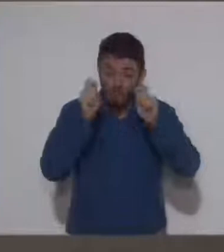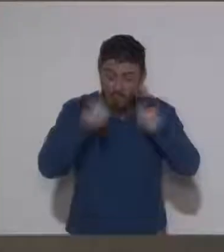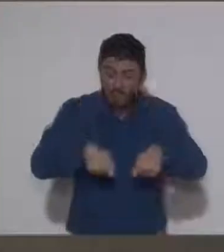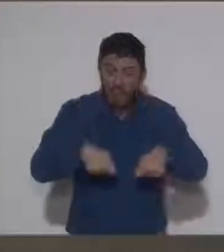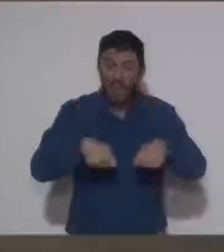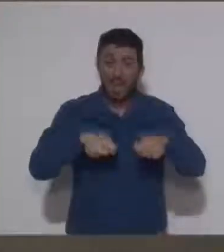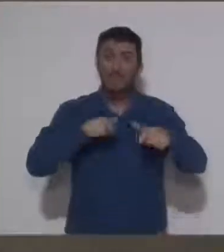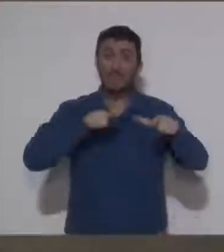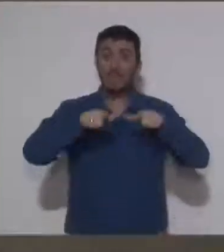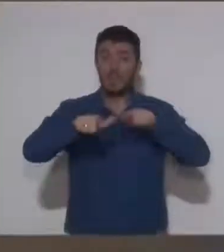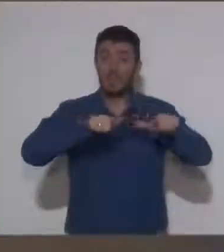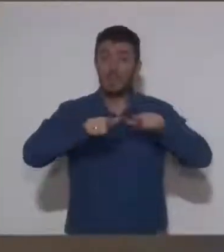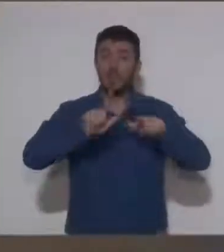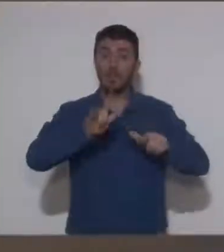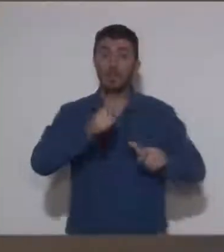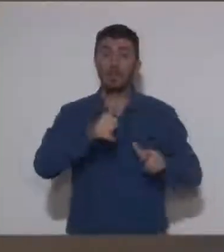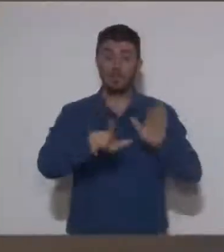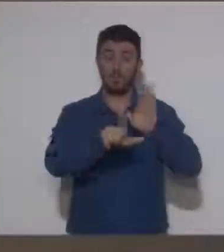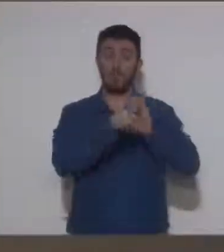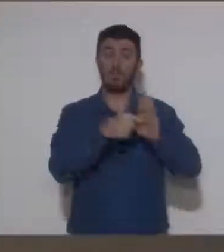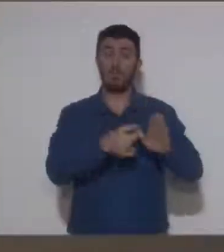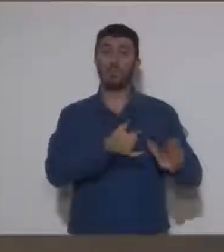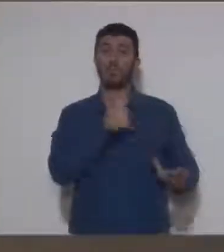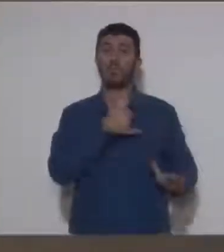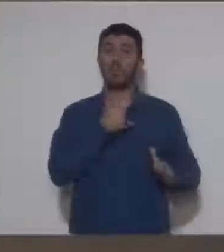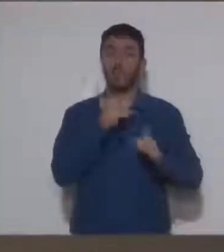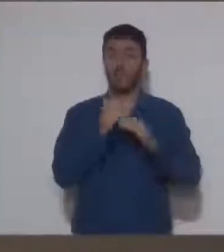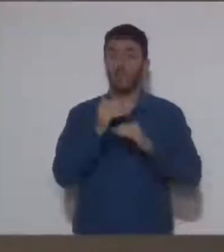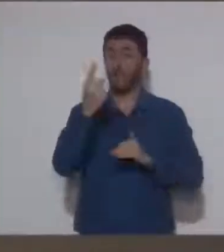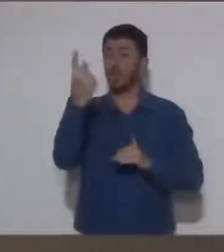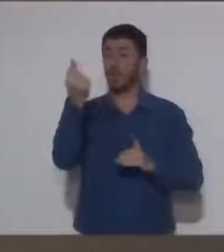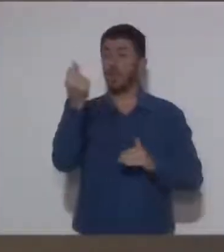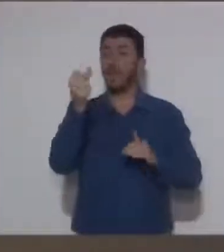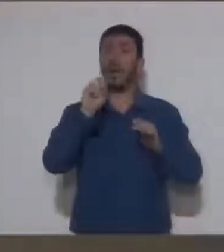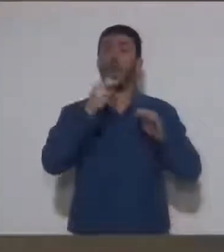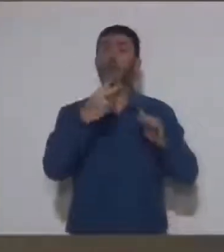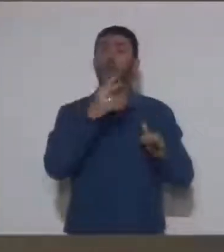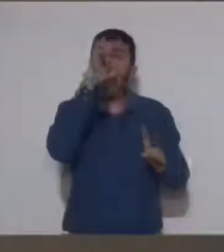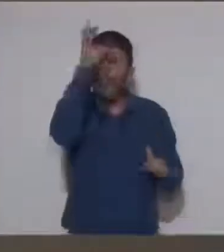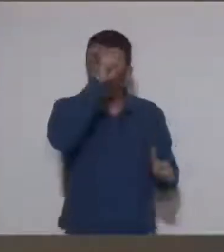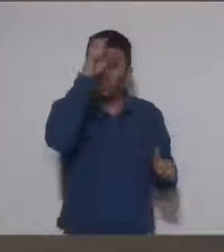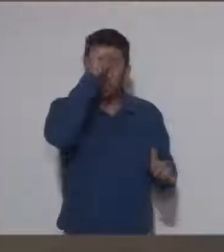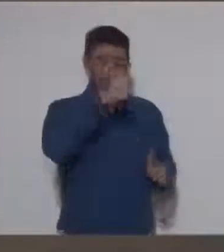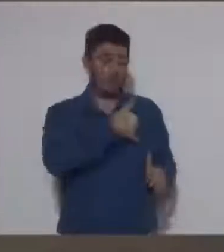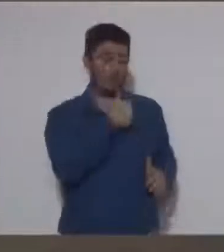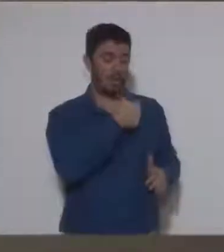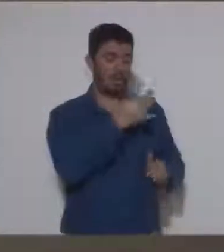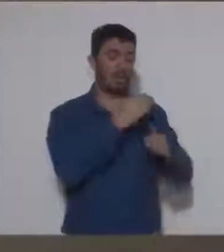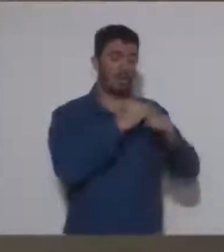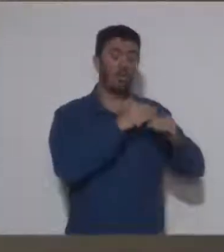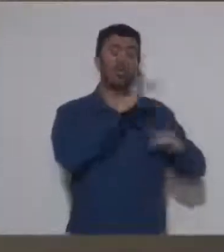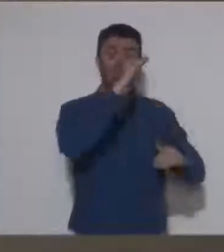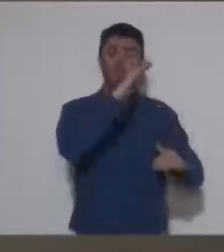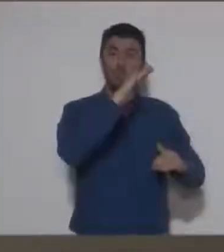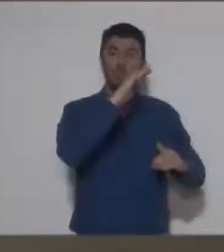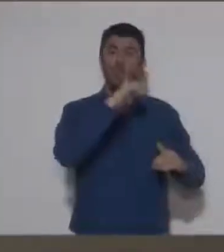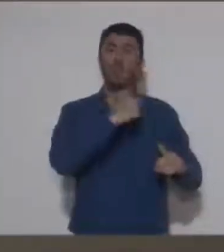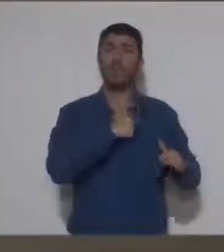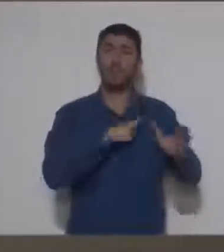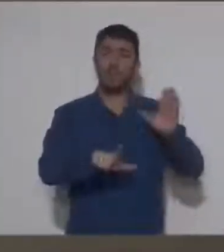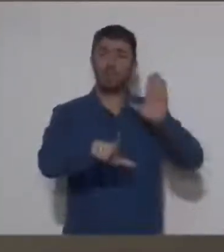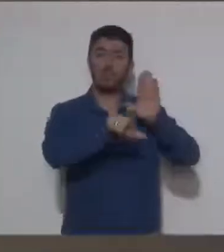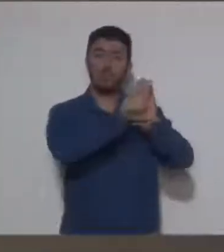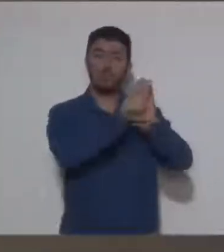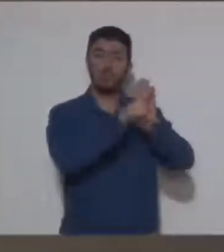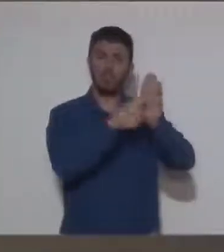dos 16 anos, salvo como aprendiz a partir dos 14, que também é uma situação delicada. A gente tem uma legislação que muitas